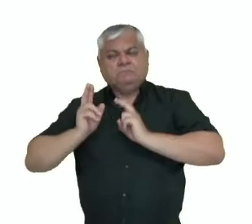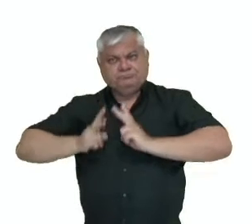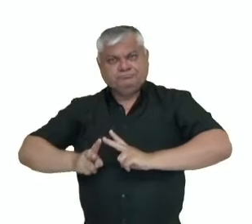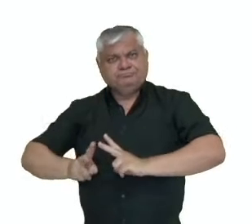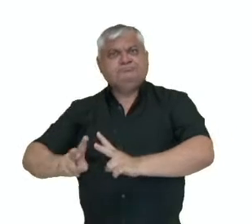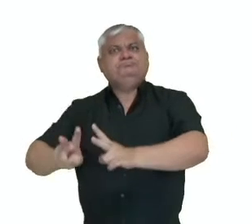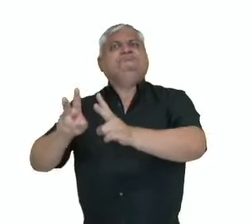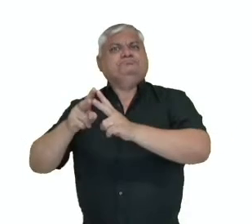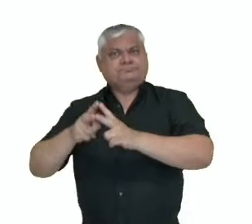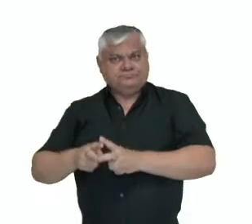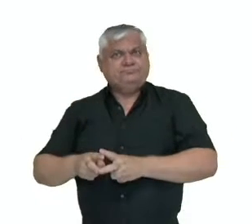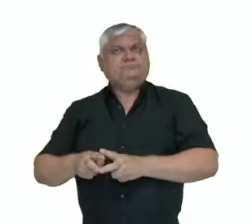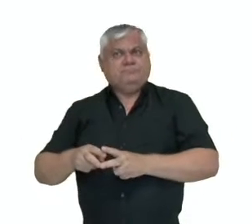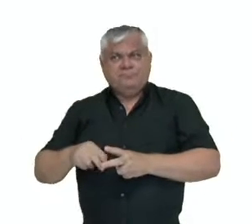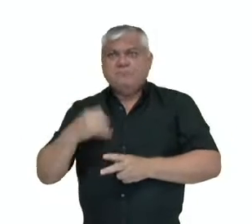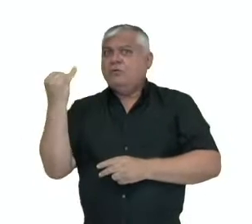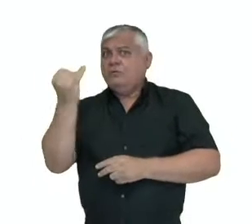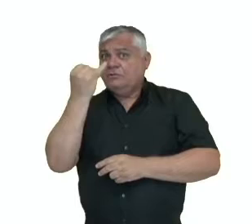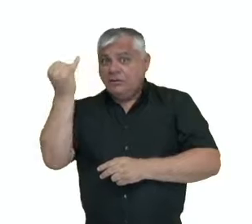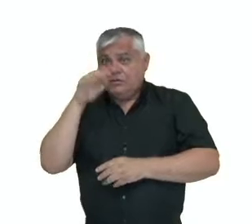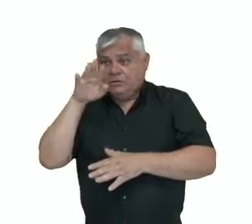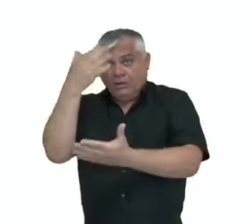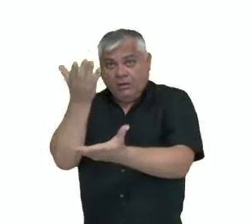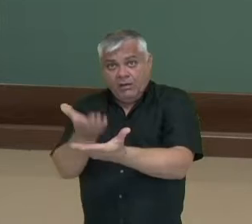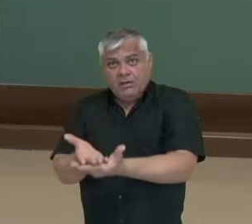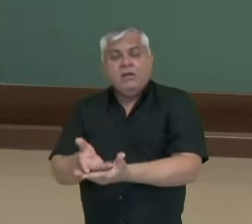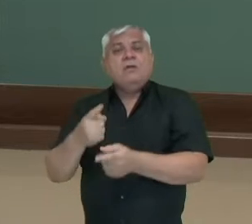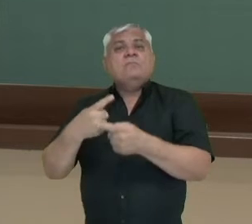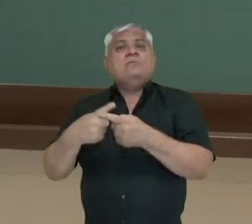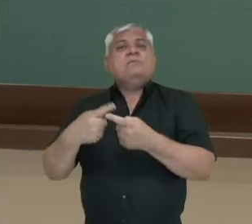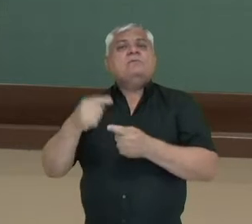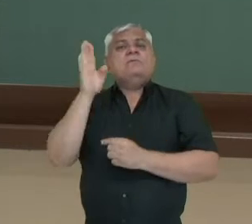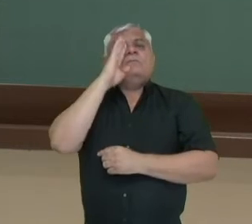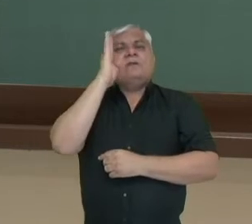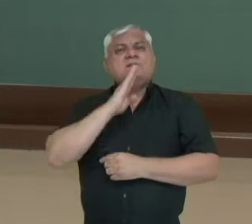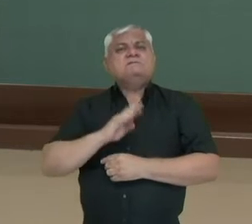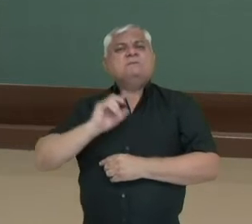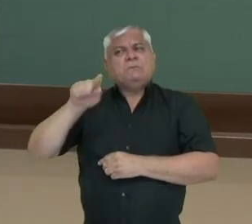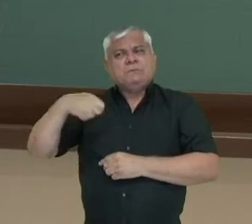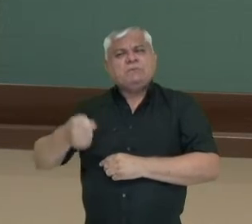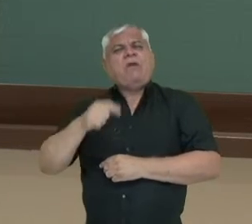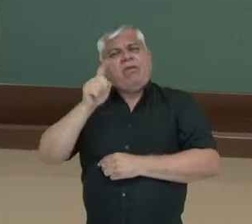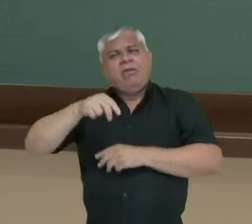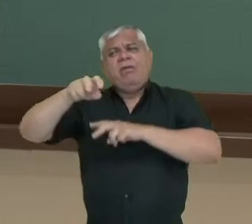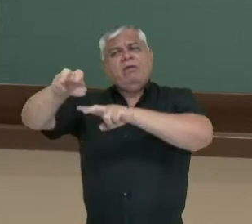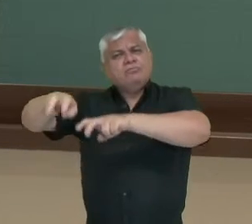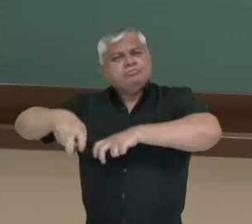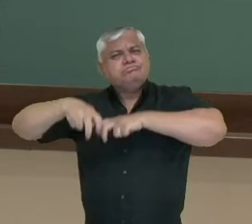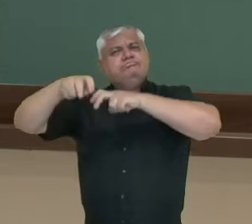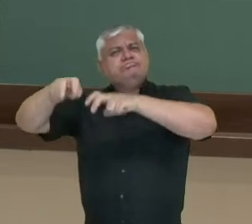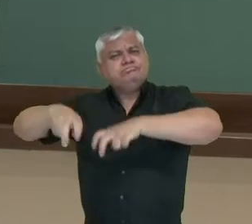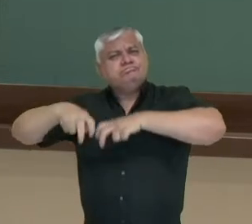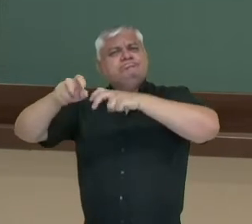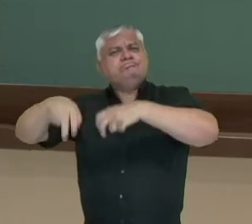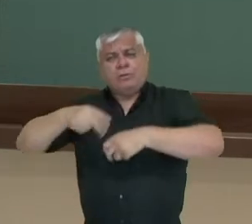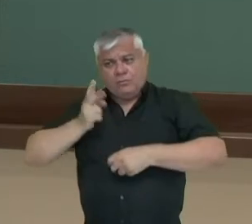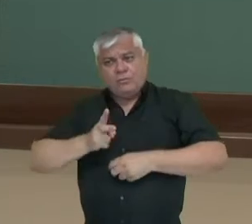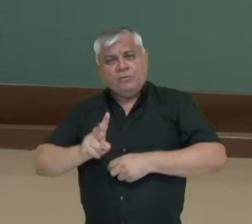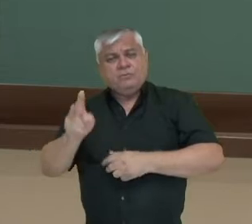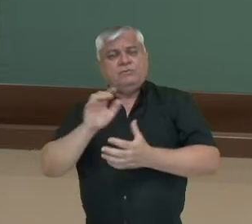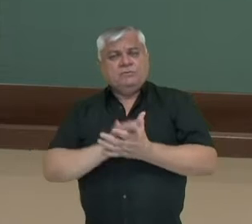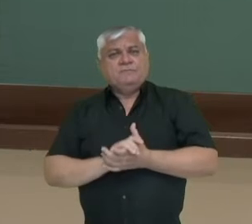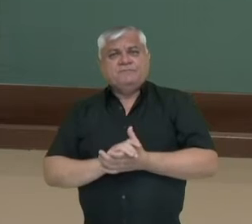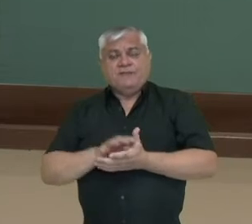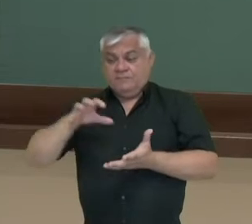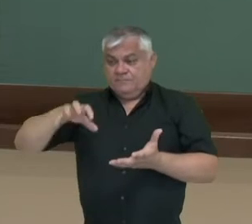dia é extremamente importante para o nosso país, porque o nosso país é um país agrícola ainda, né? As